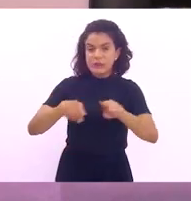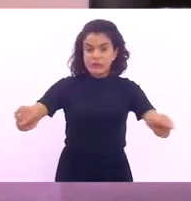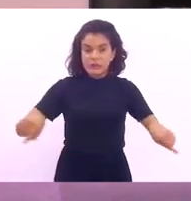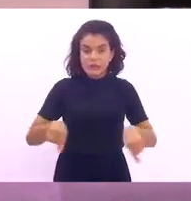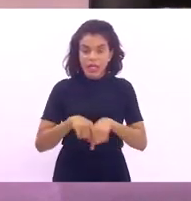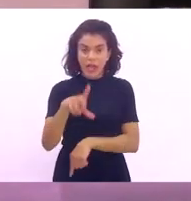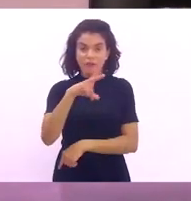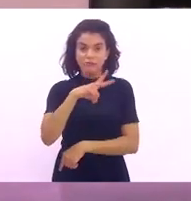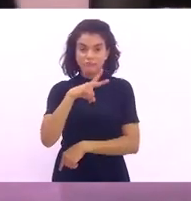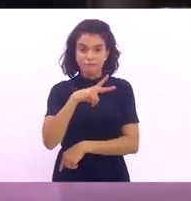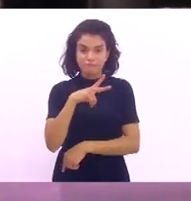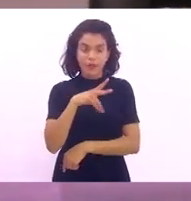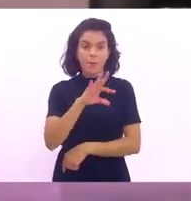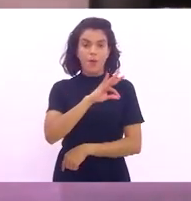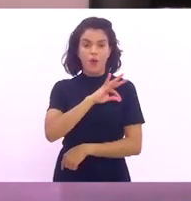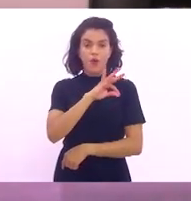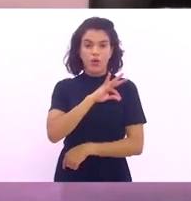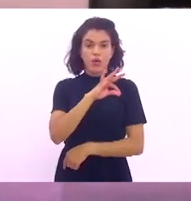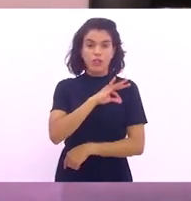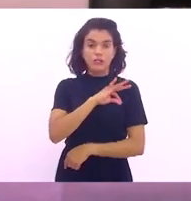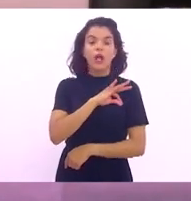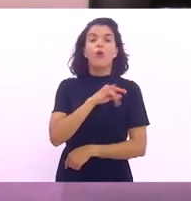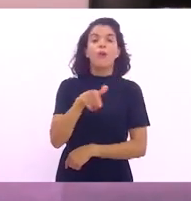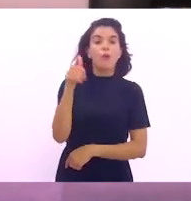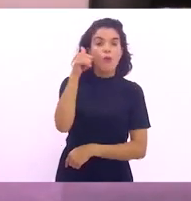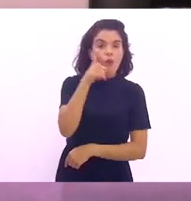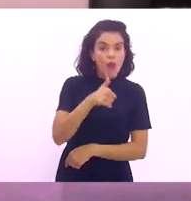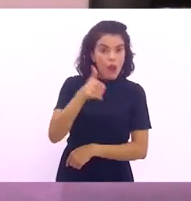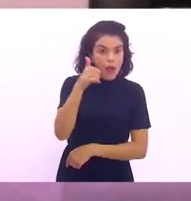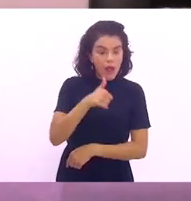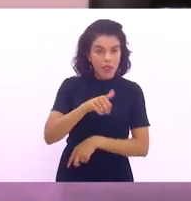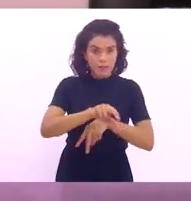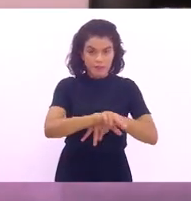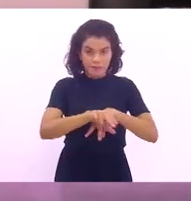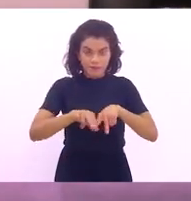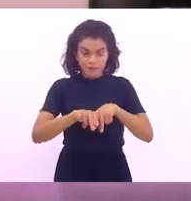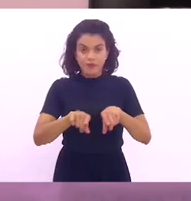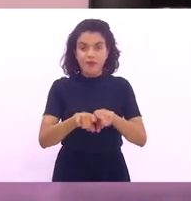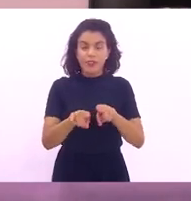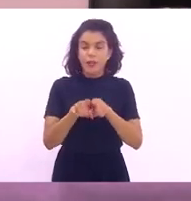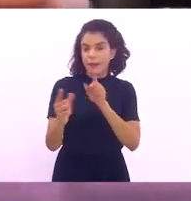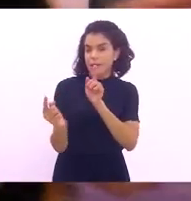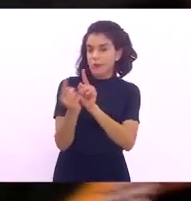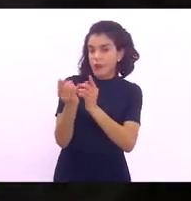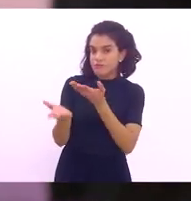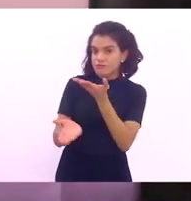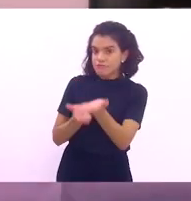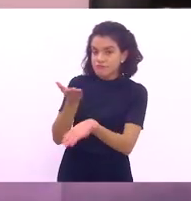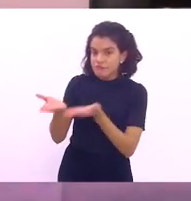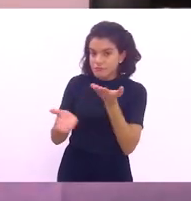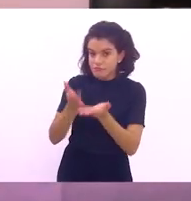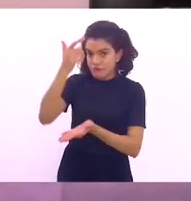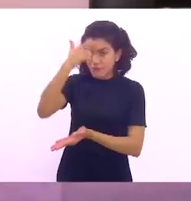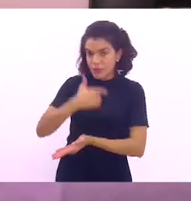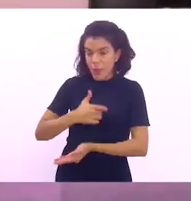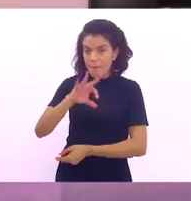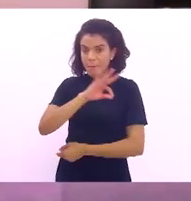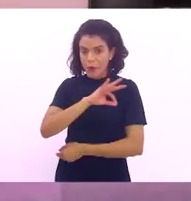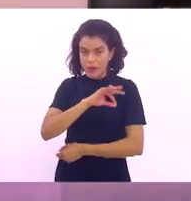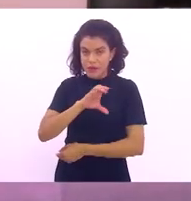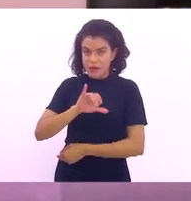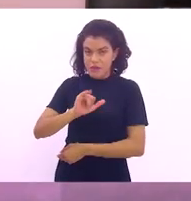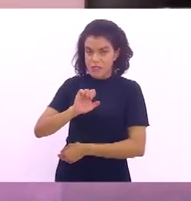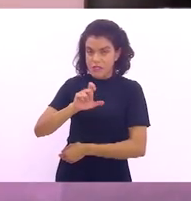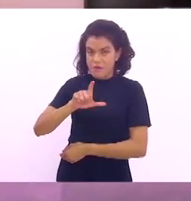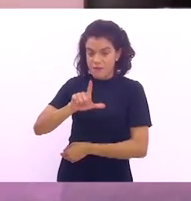sala reservada por policiais do sexo feminino ainda no âmbito do atendimento pela polícia civil do Estado do